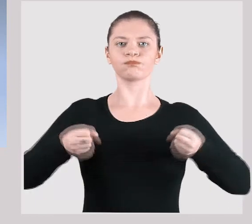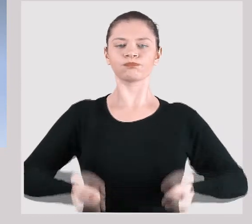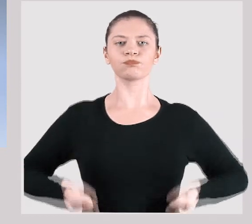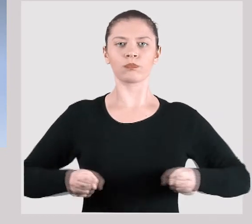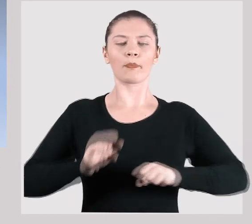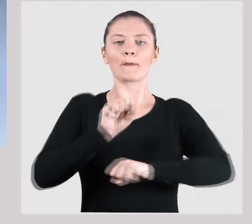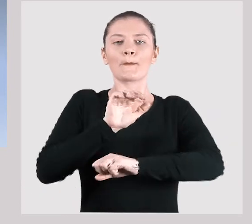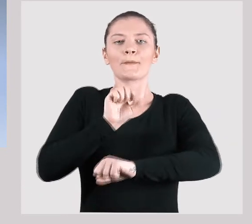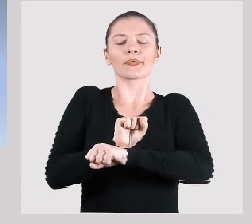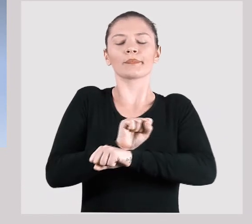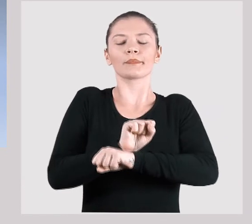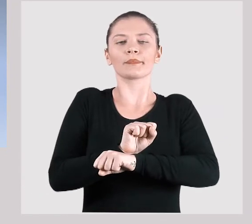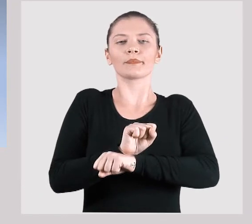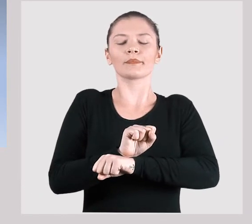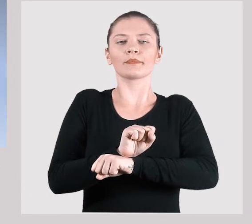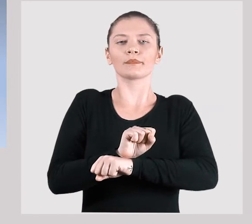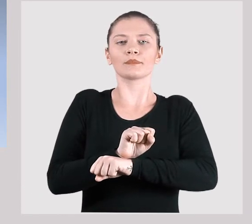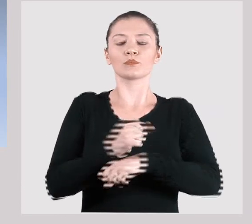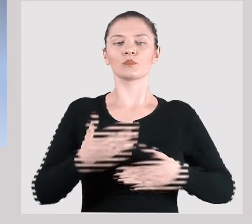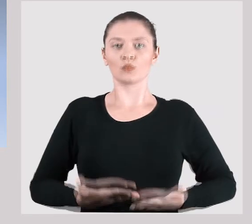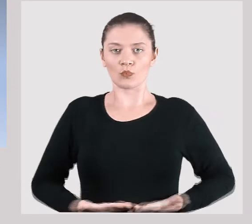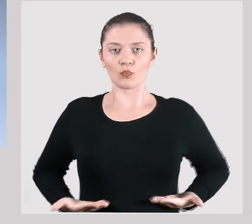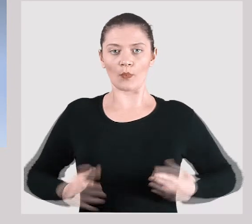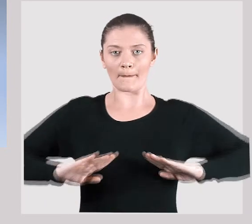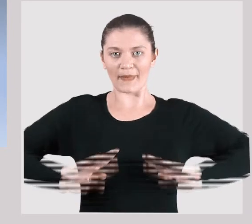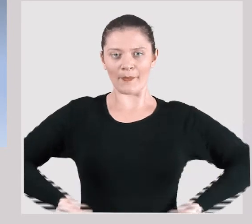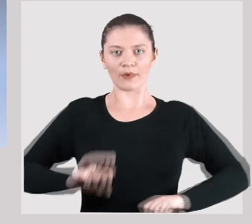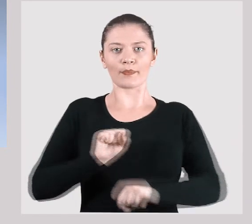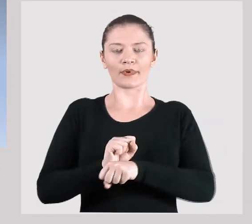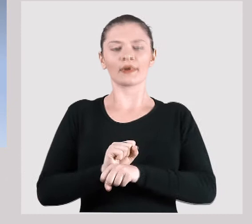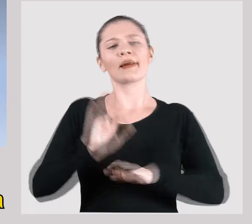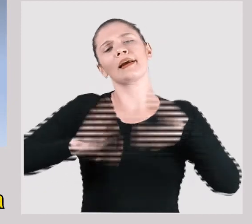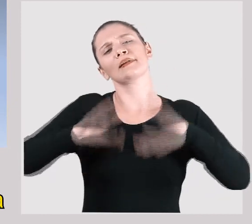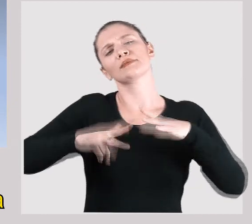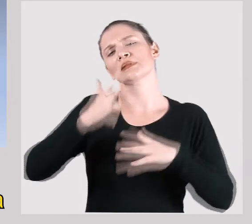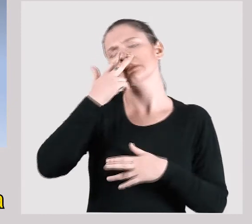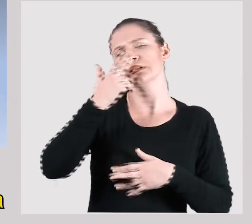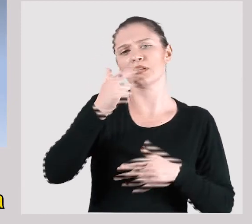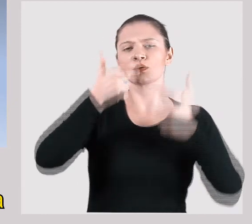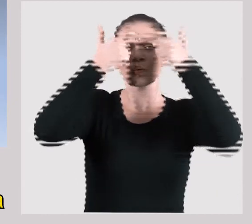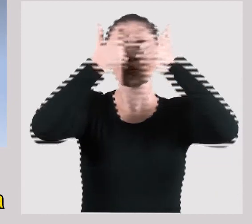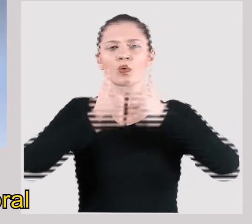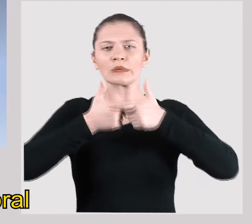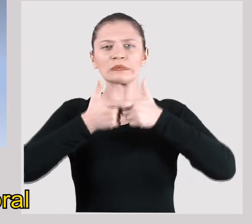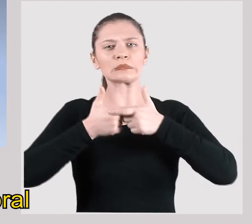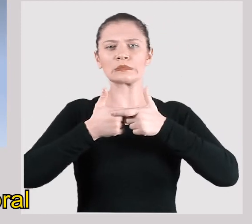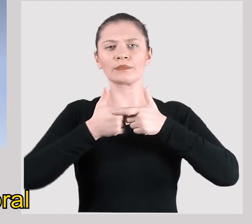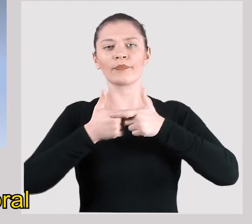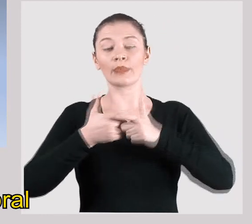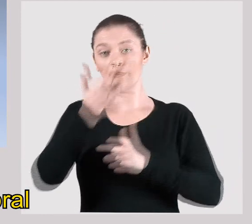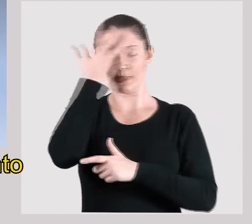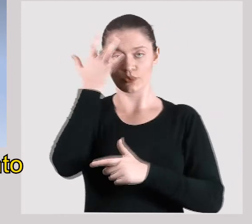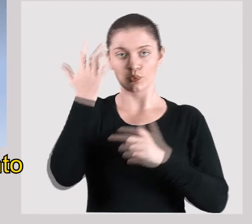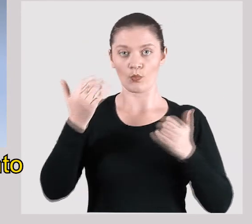paraplégicas, pessoas que acham que o corpo, o rosto é deformado, são as pessoas com anorexia também que têm